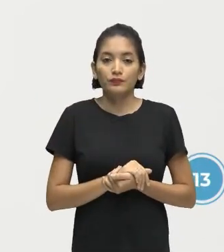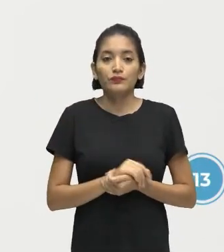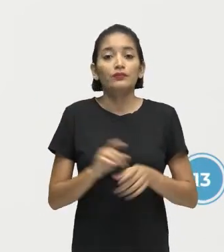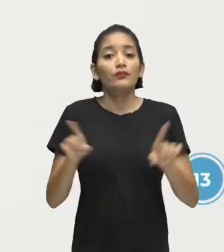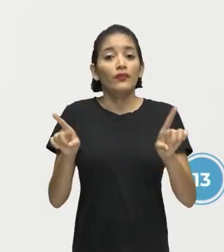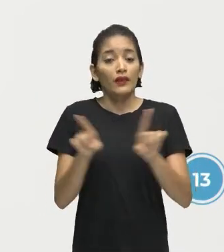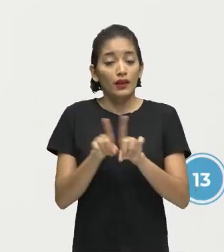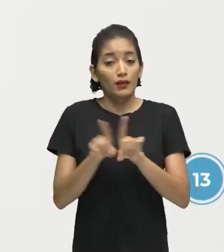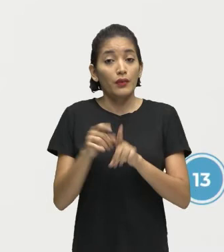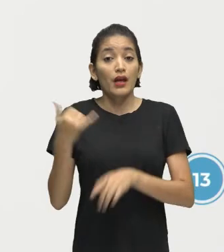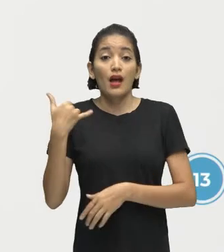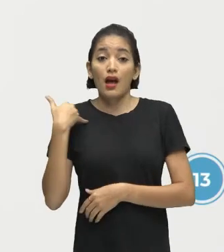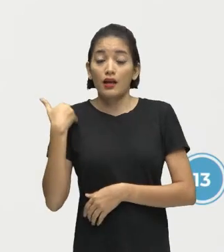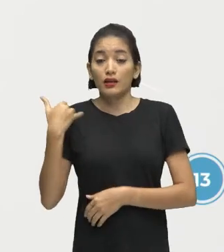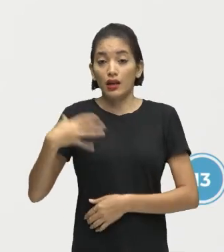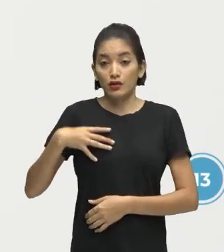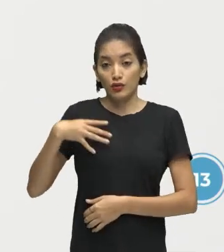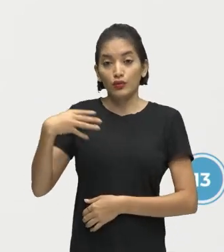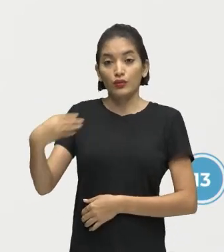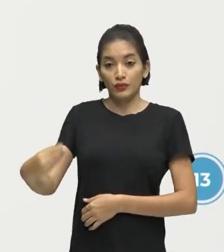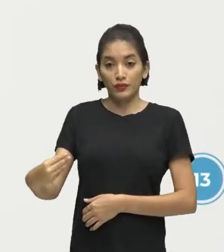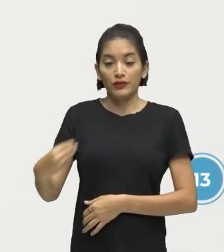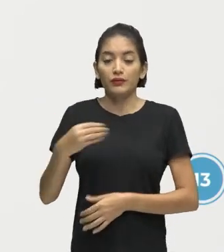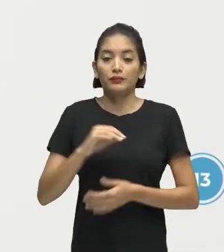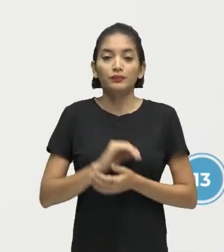temos a idade do filho